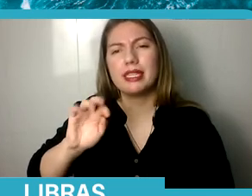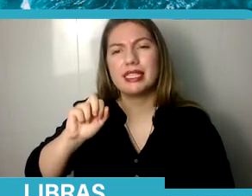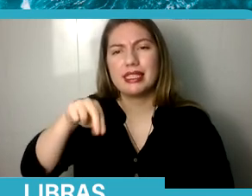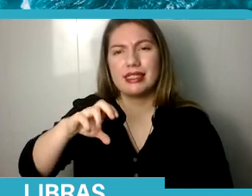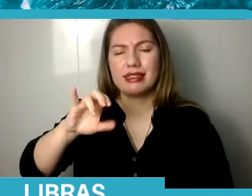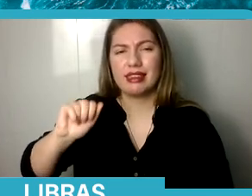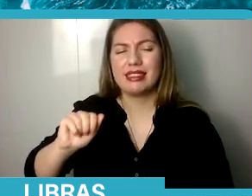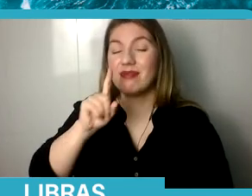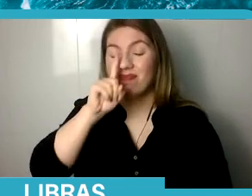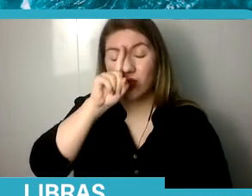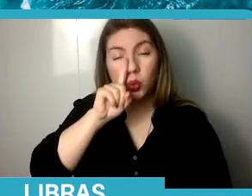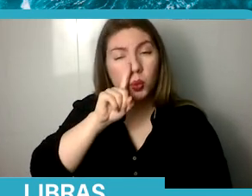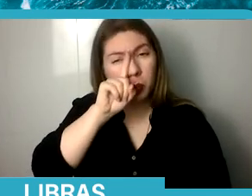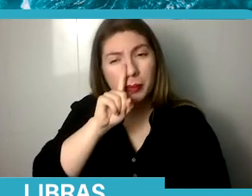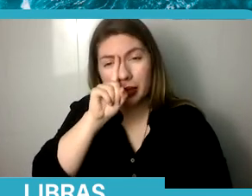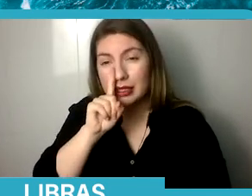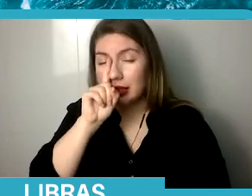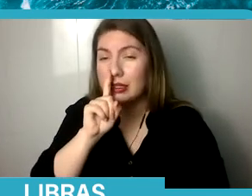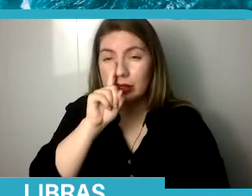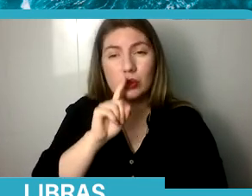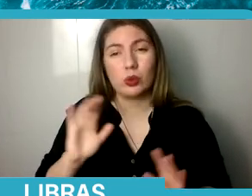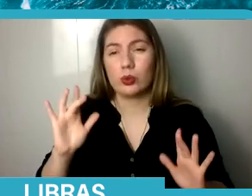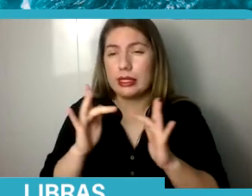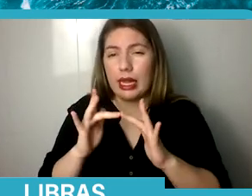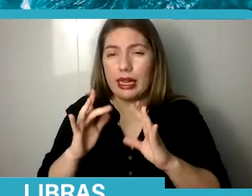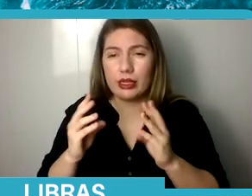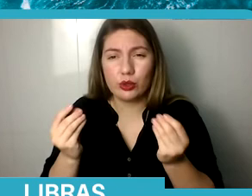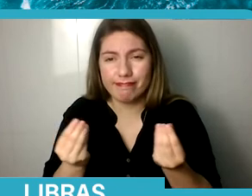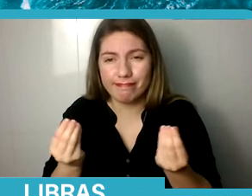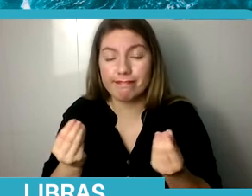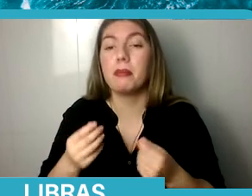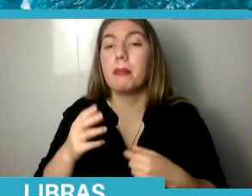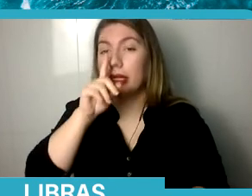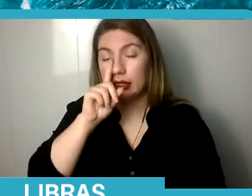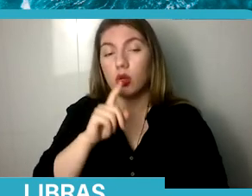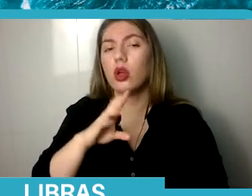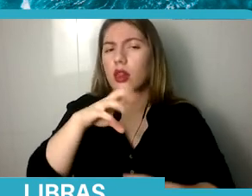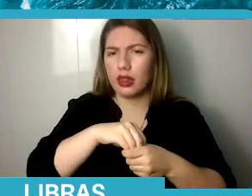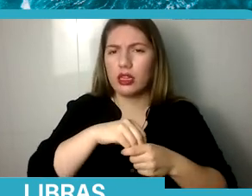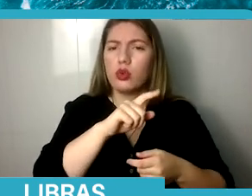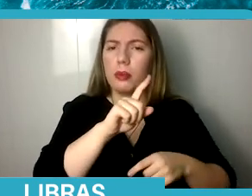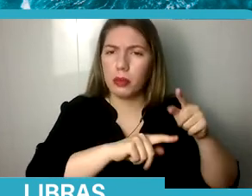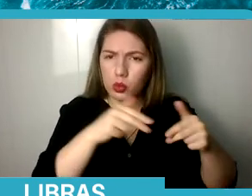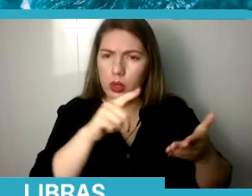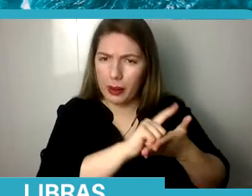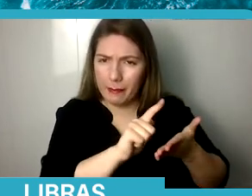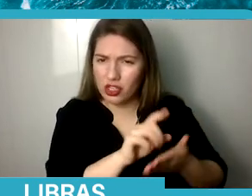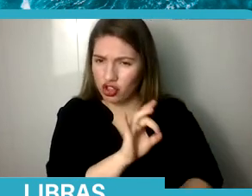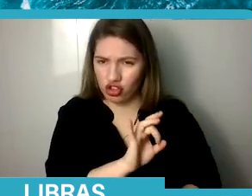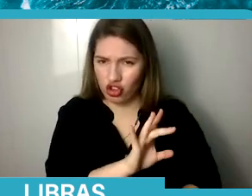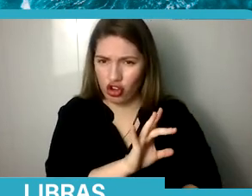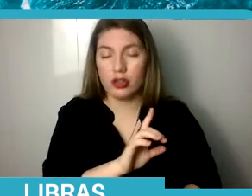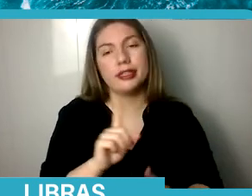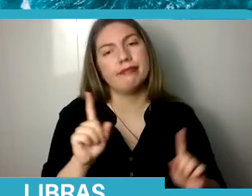perigosas pra gente ter contato direto e elas não estão presentes só nos produtos de limpeza assim A grande